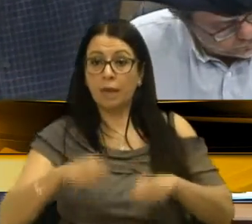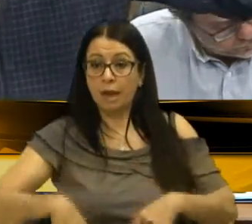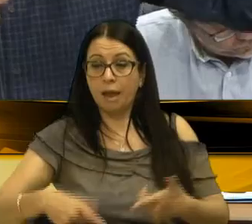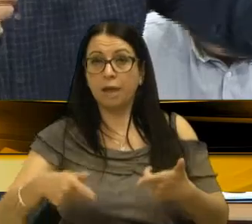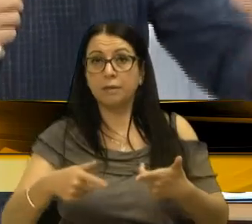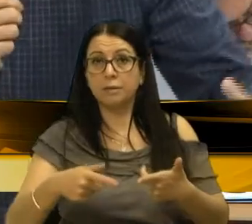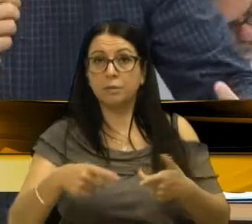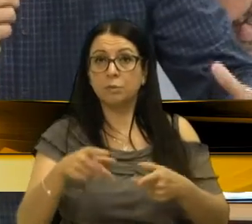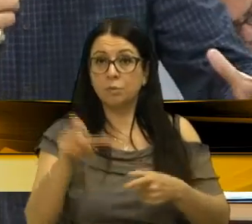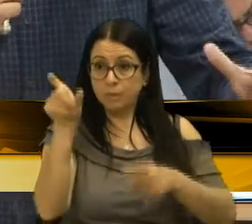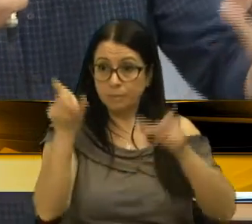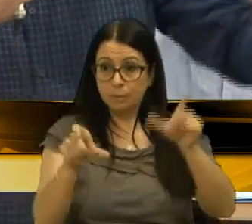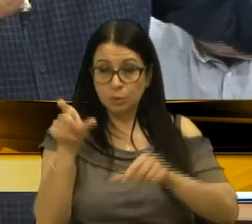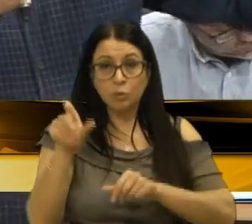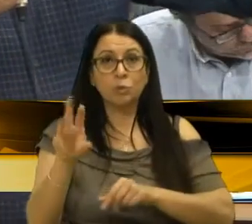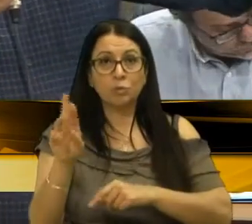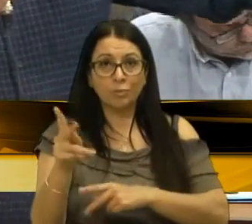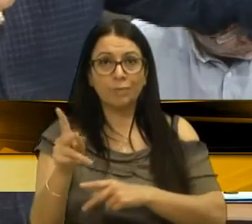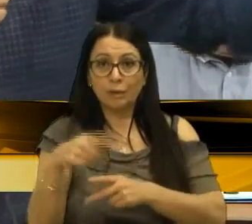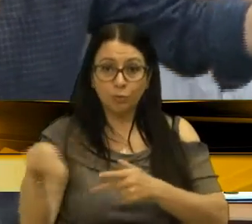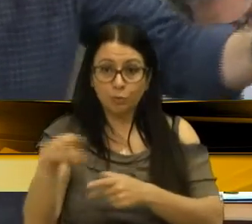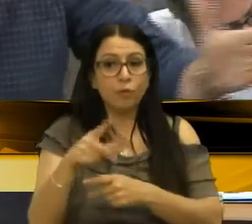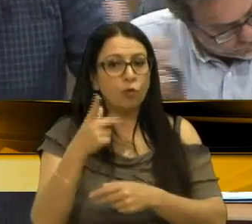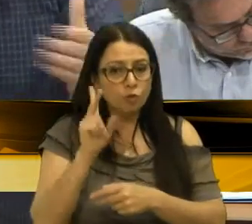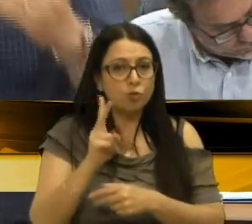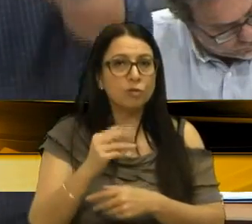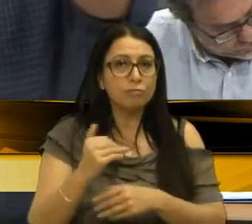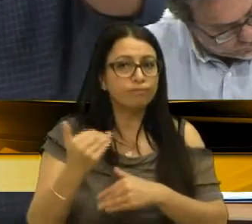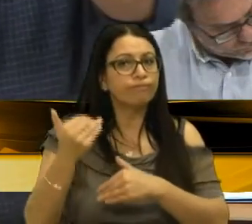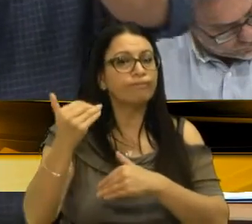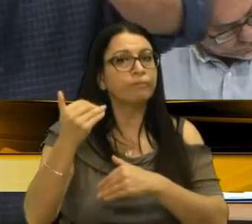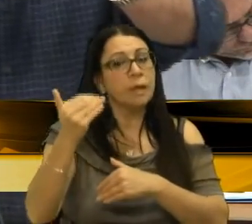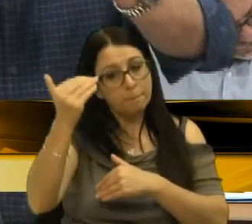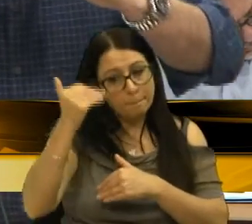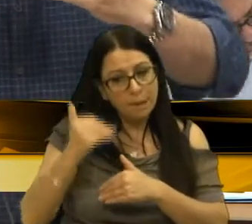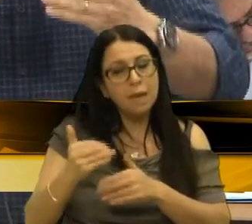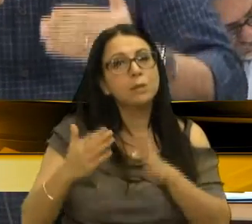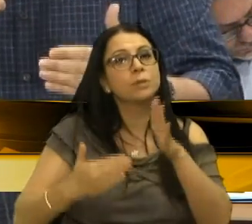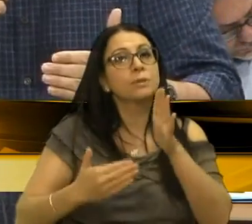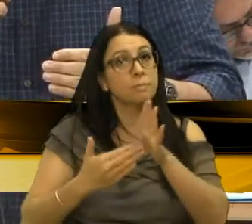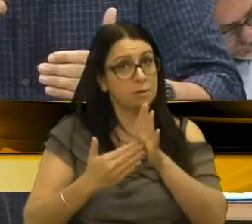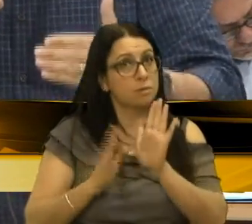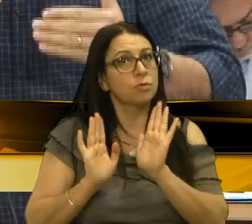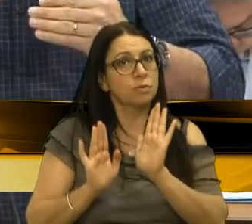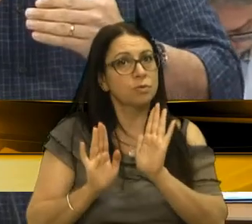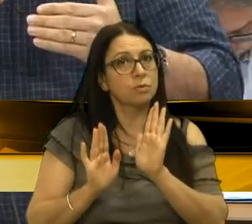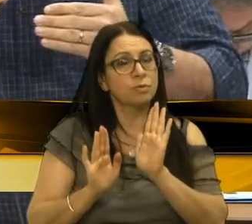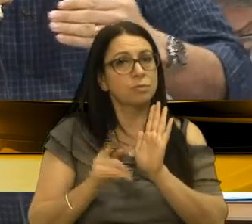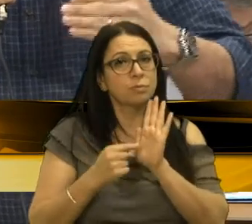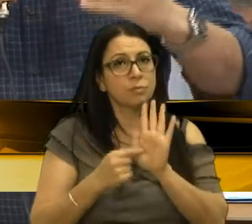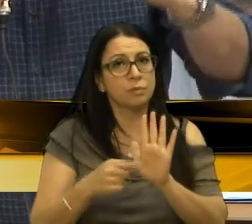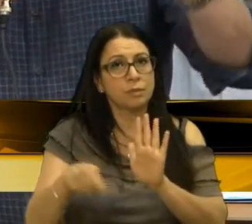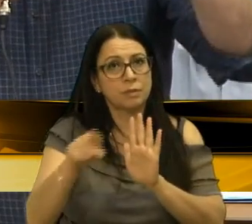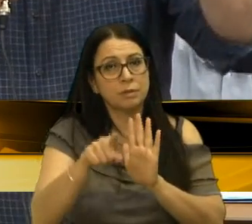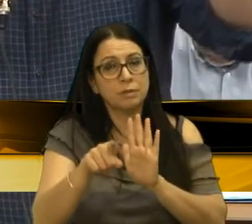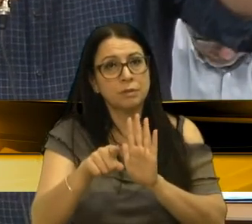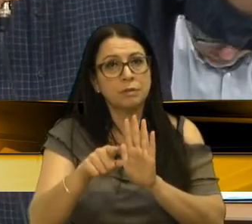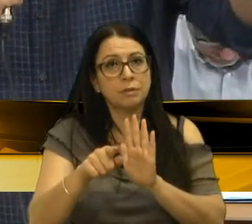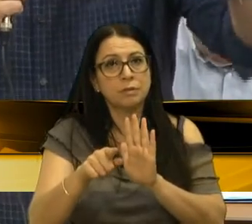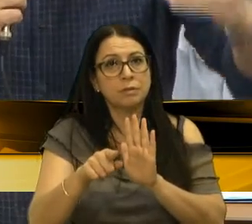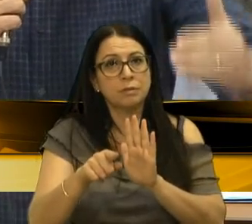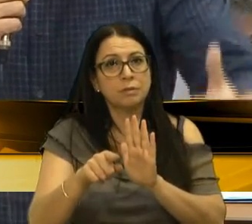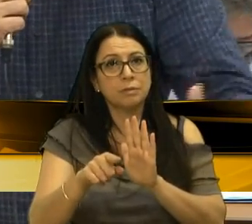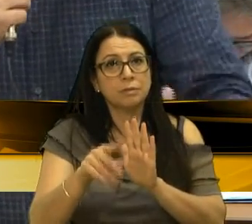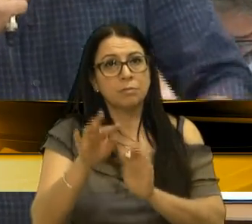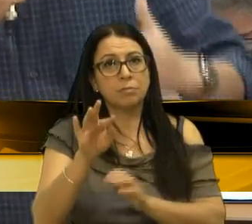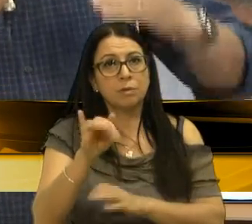com pessoal, eles vêm se mantendo abaixo do limite prudencial estabelecido, né, pelos tribunais